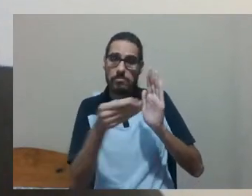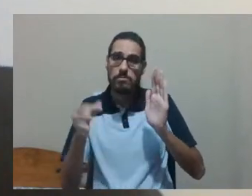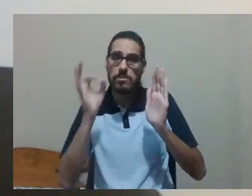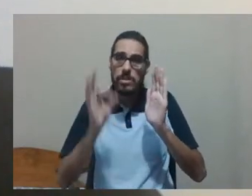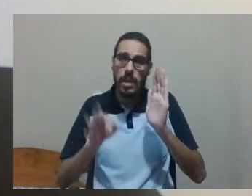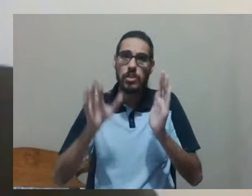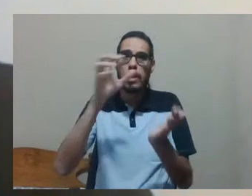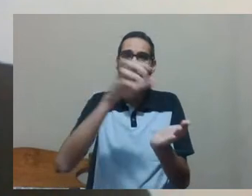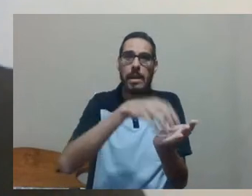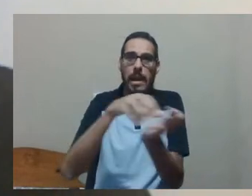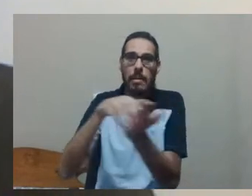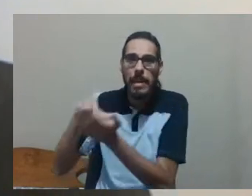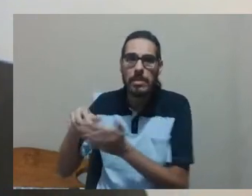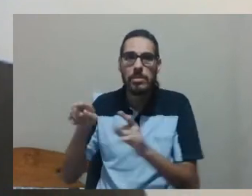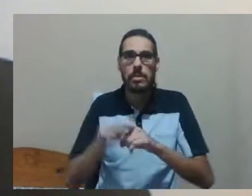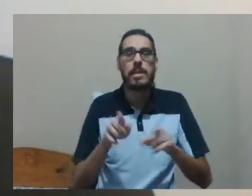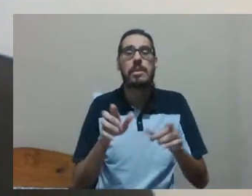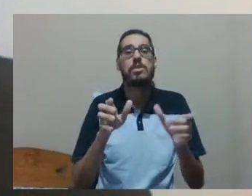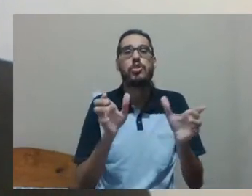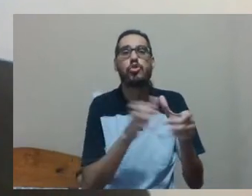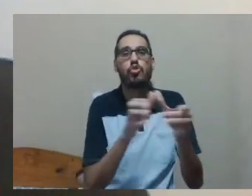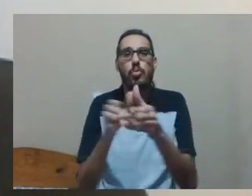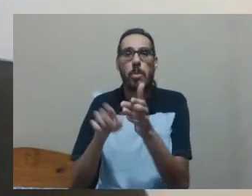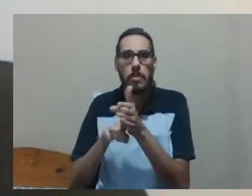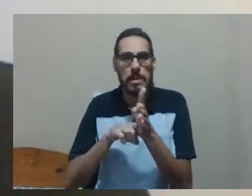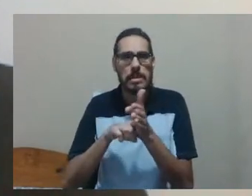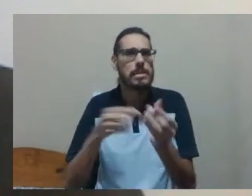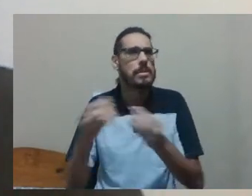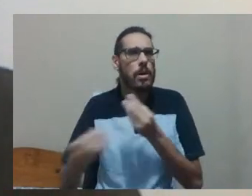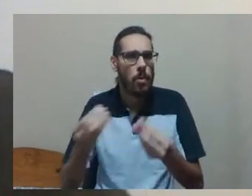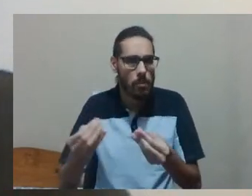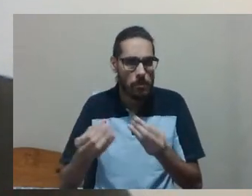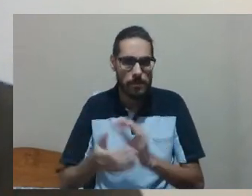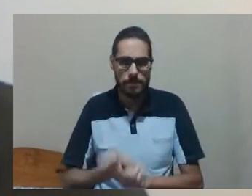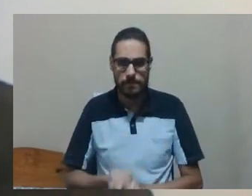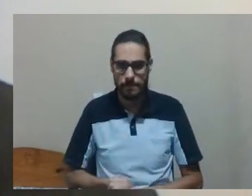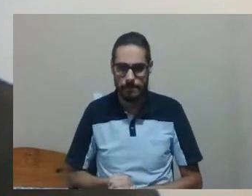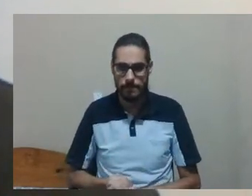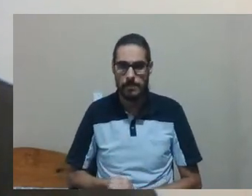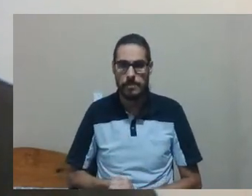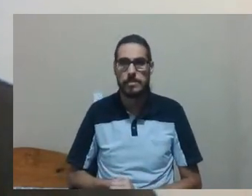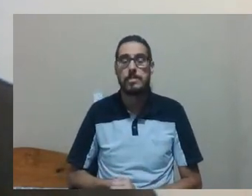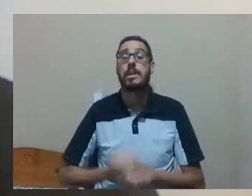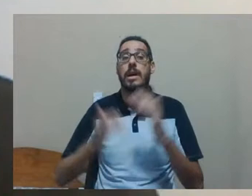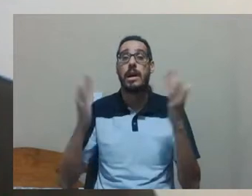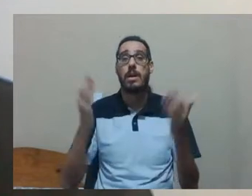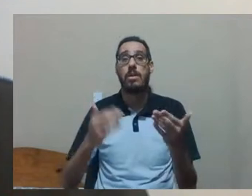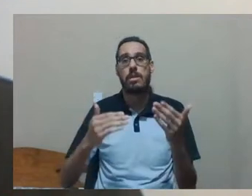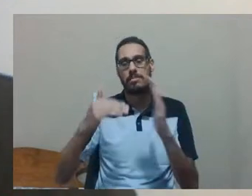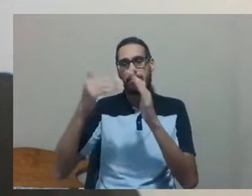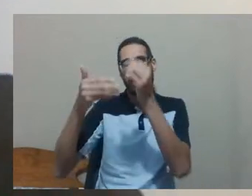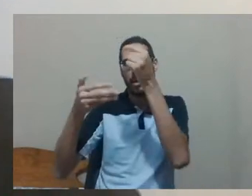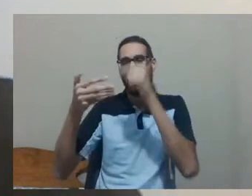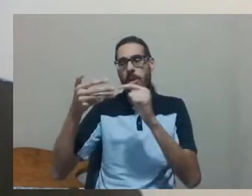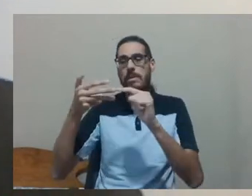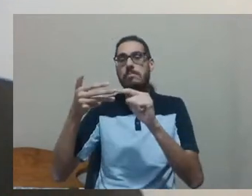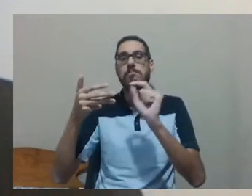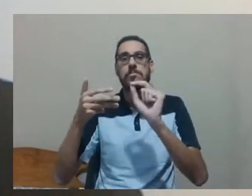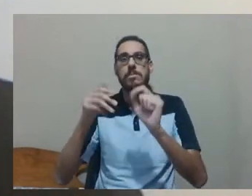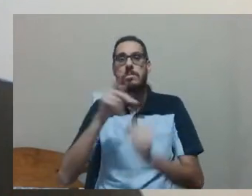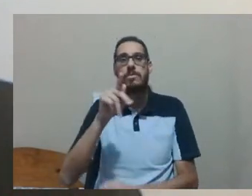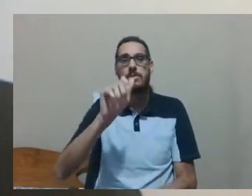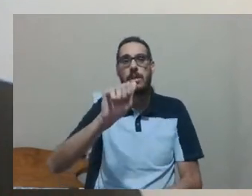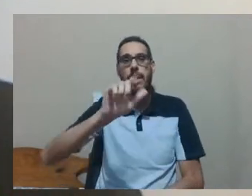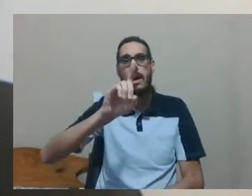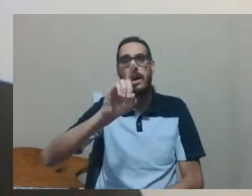De acordo com a ordem, agora a próxima candidatura a responder a pergunta é a candidatura de número 2. Então, passo a palavra ao professor